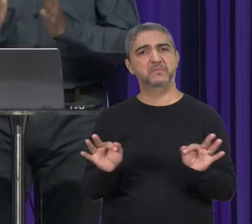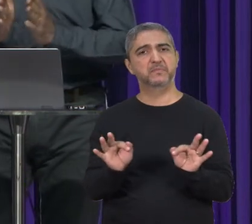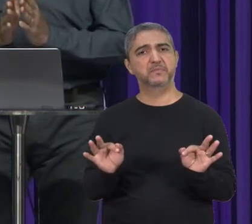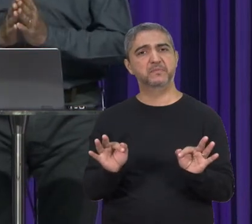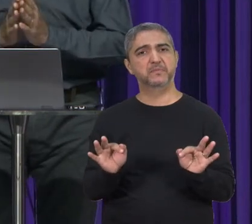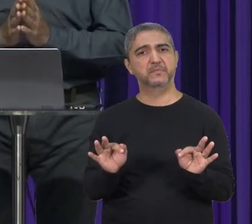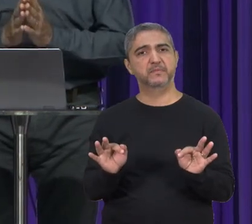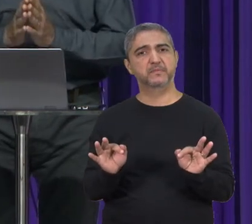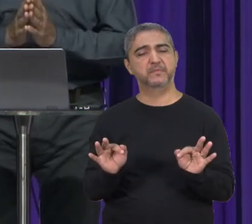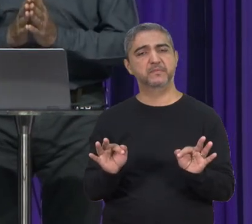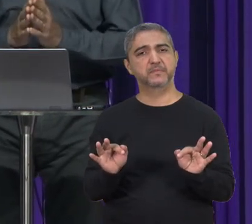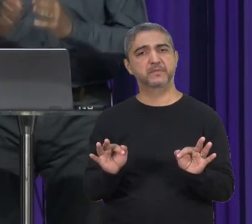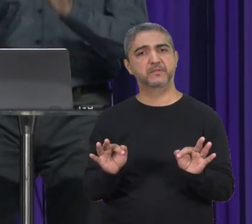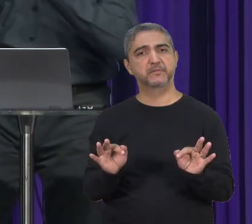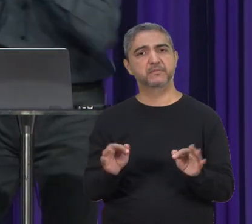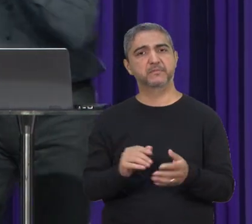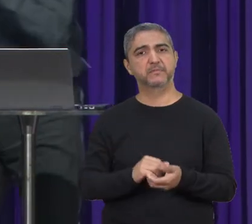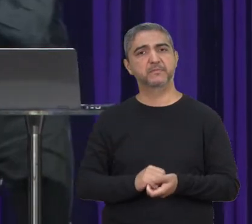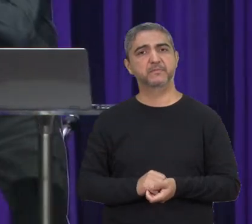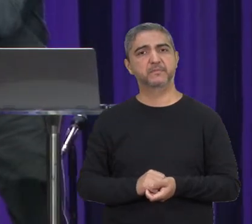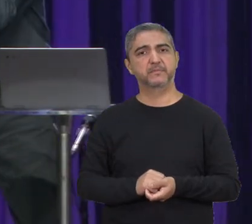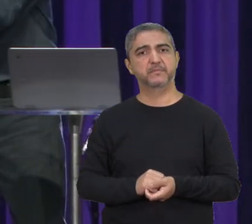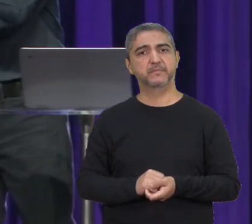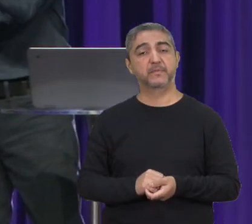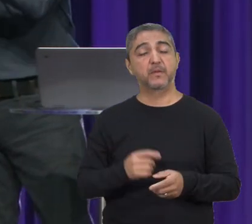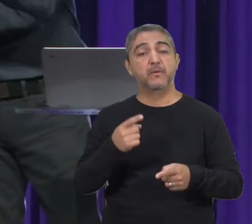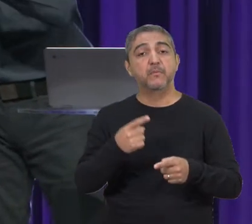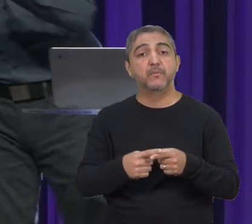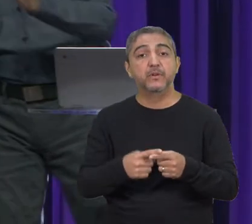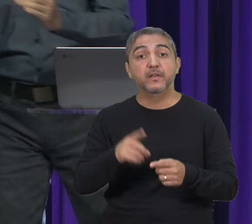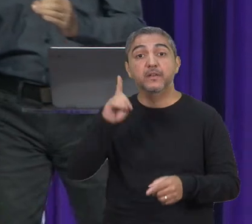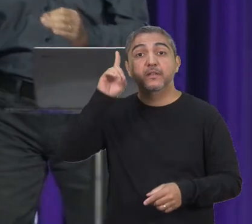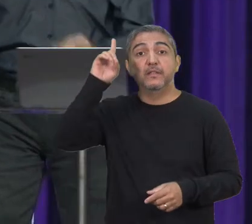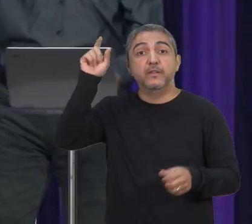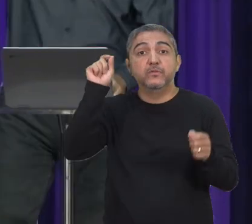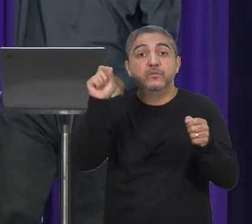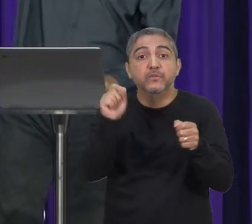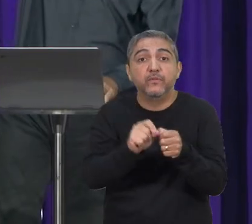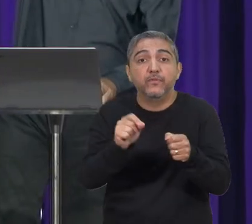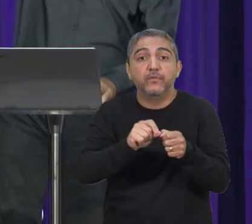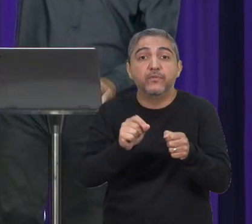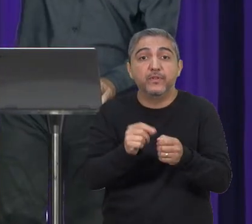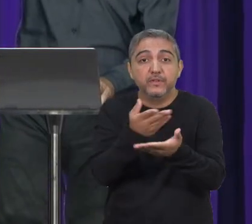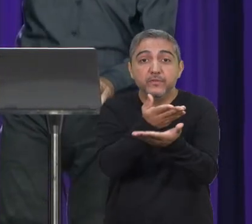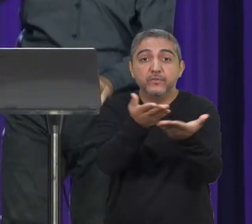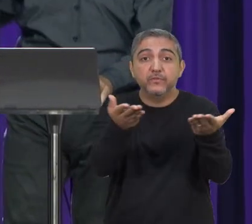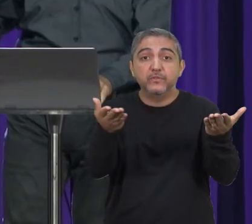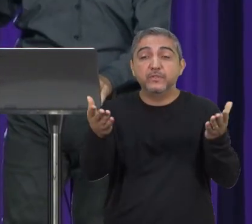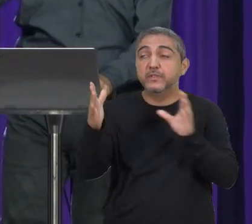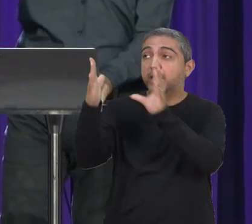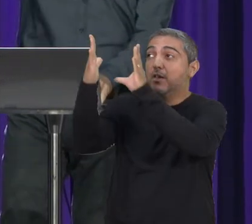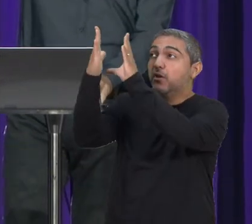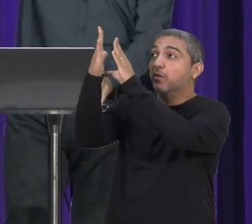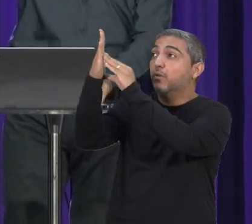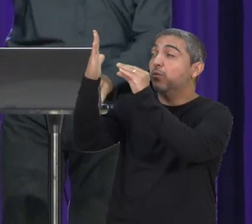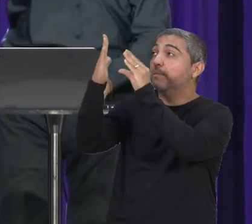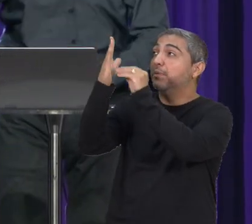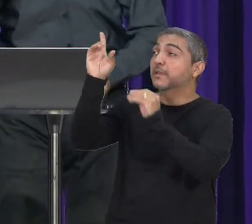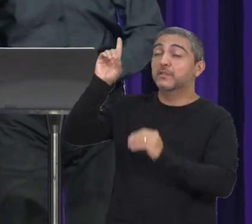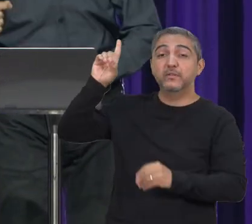Sabe qual é a razão? É porque Deus fez cada um de nós a sua imagem